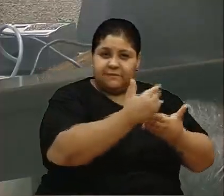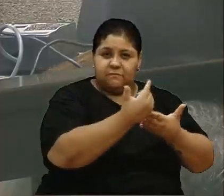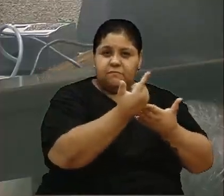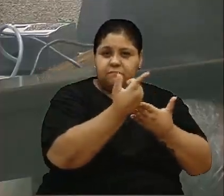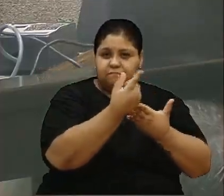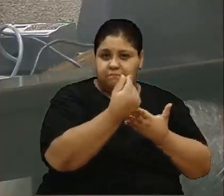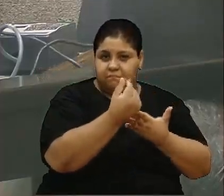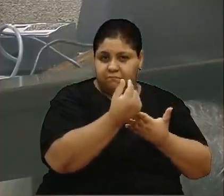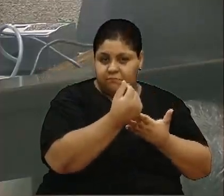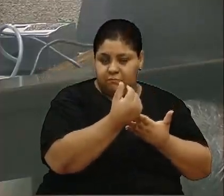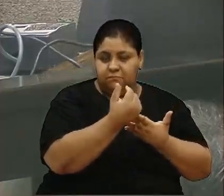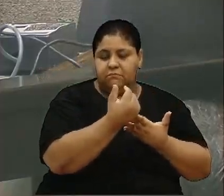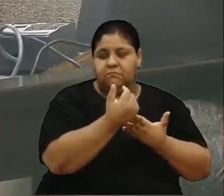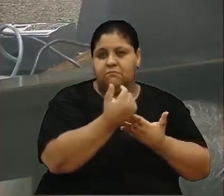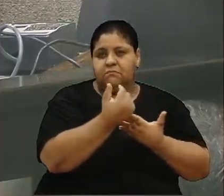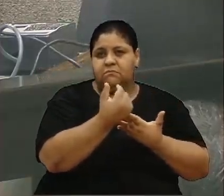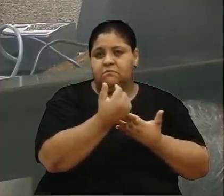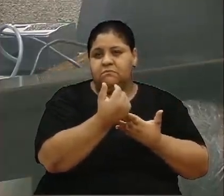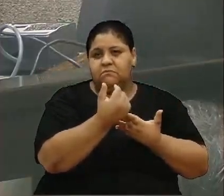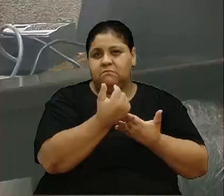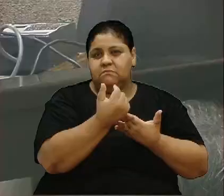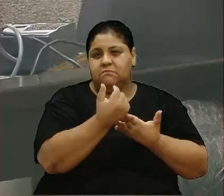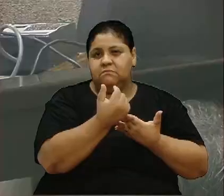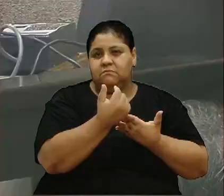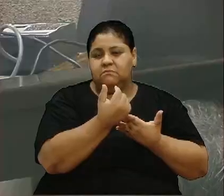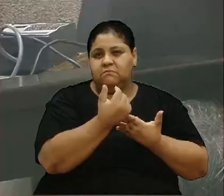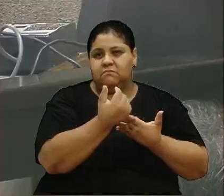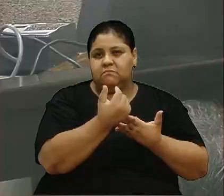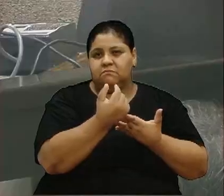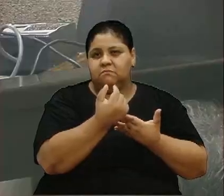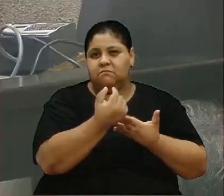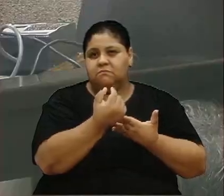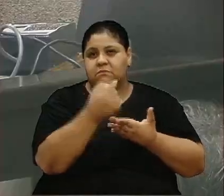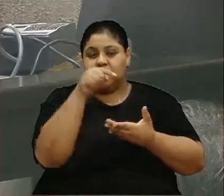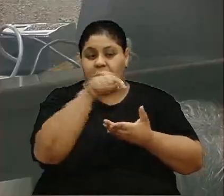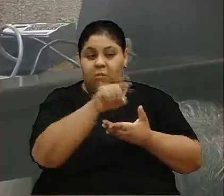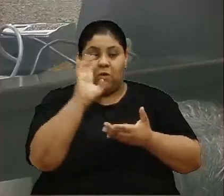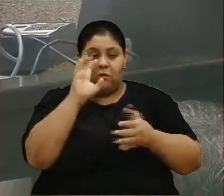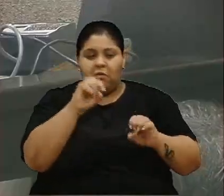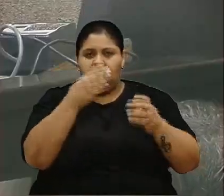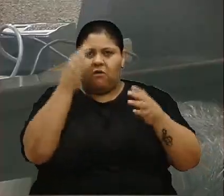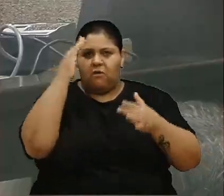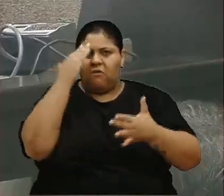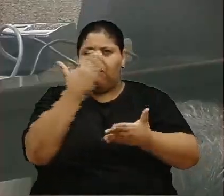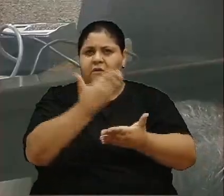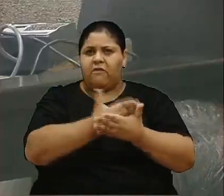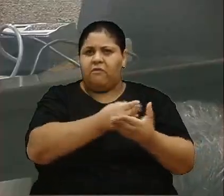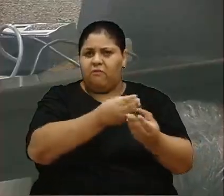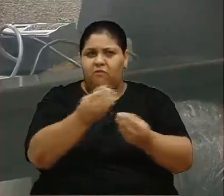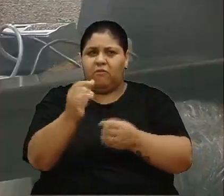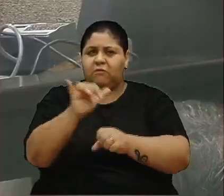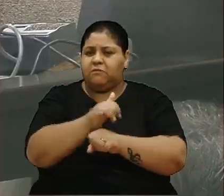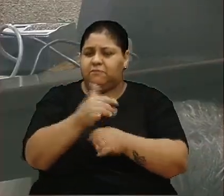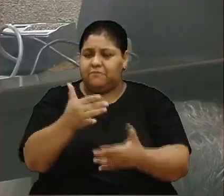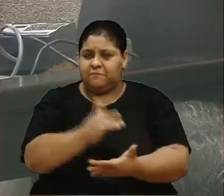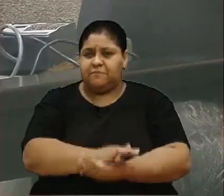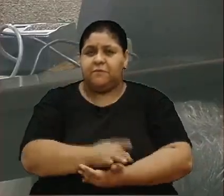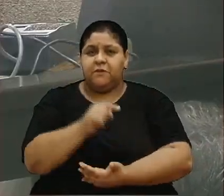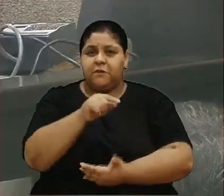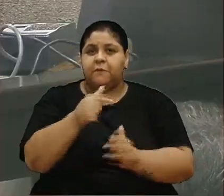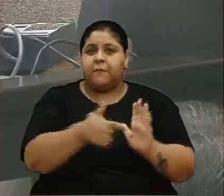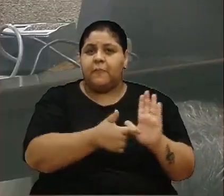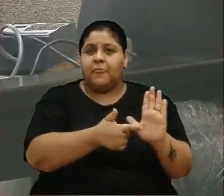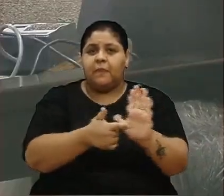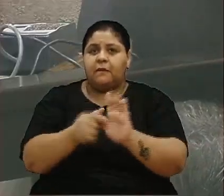busca de recursos, de captação de recursos para esse evento. Eu acredito que tinha muitos outros métodos. E aí a gente mostra o